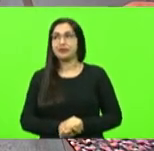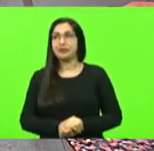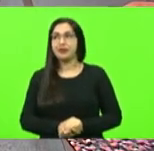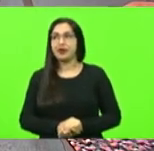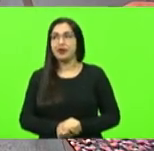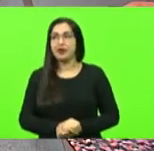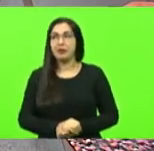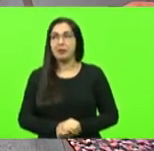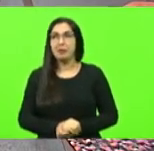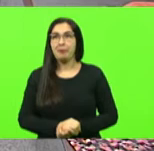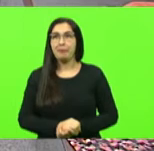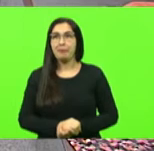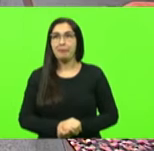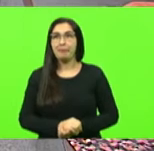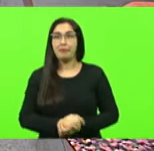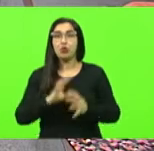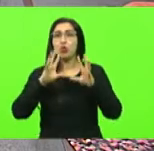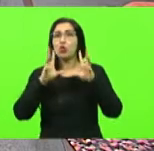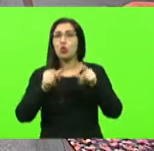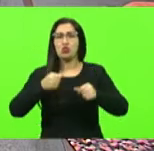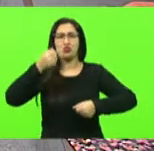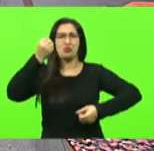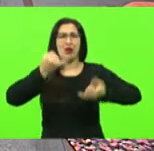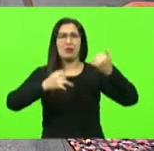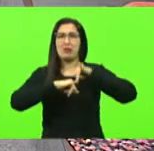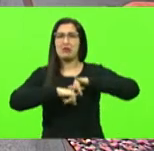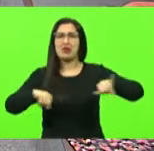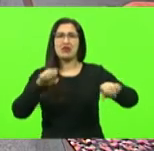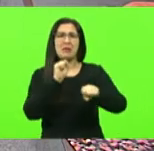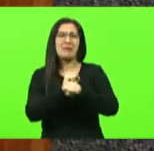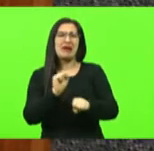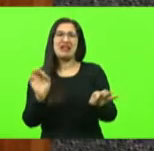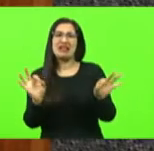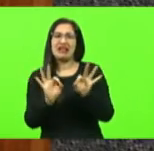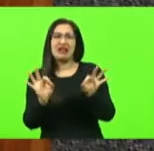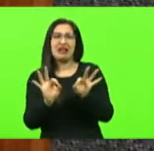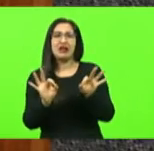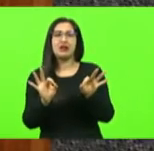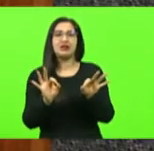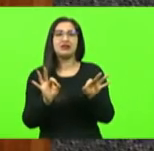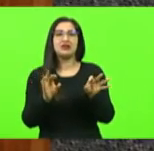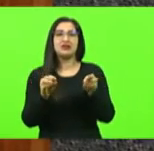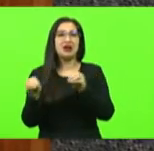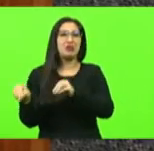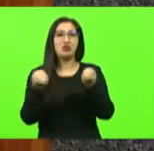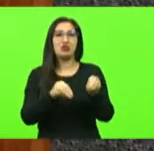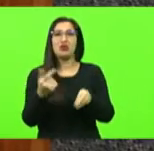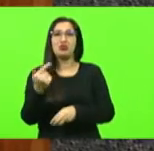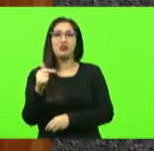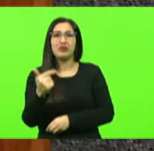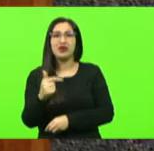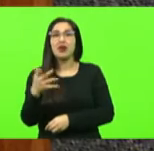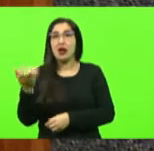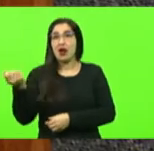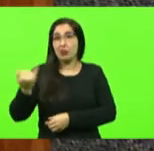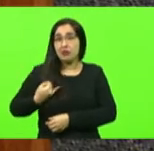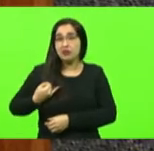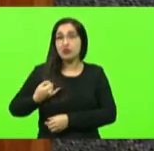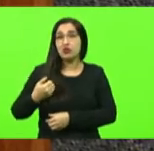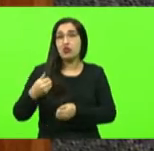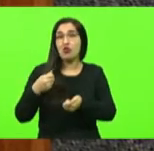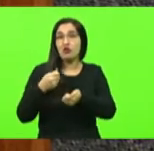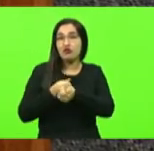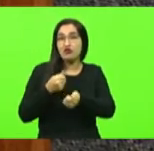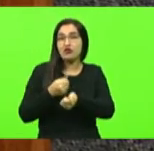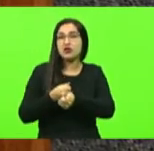Todo mundo dizia que não ia parar e não ia ter mais esse reassentamento. Até ela comentou comigo que os vizinhos